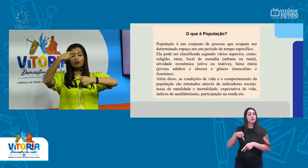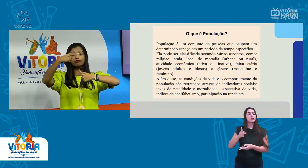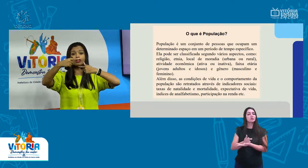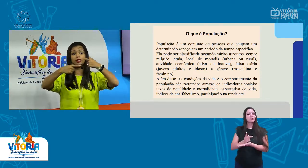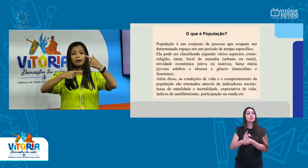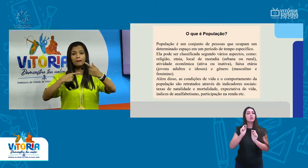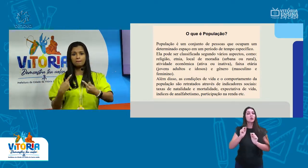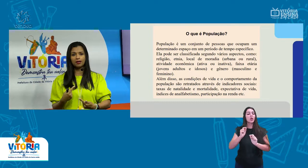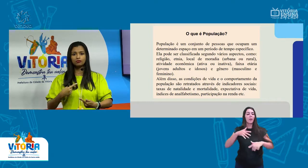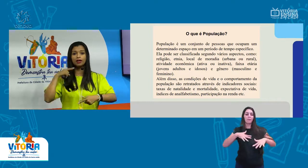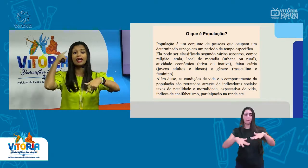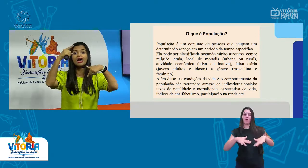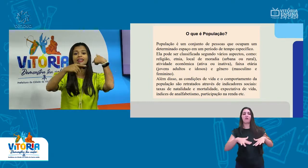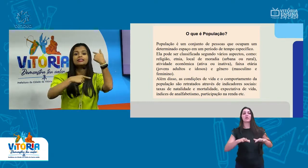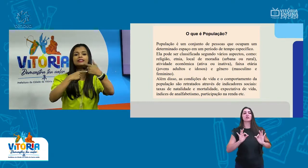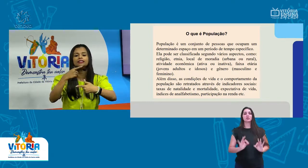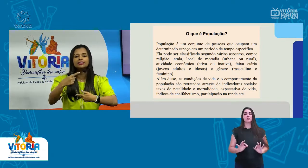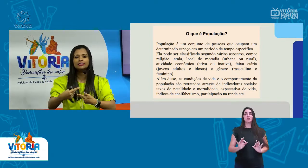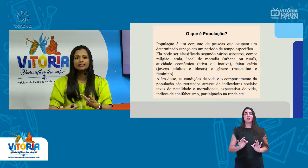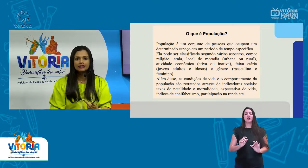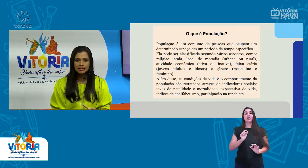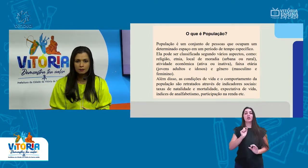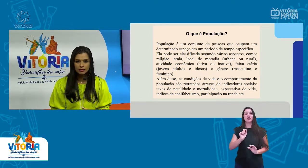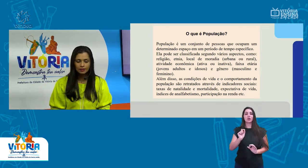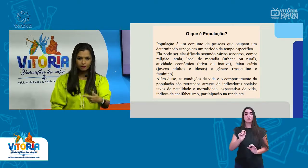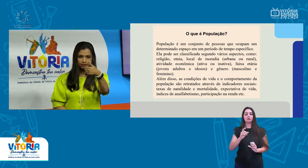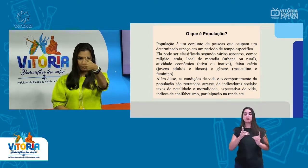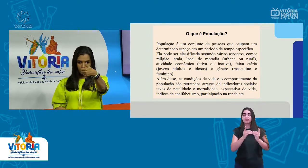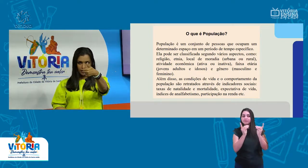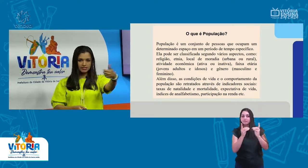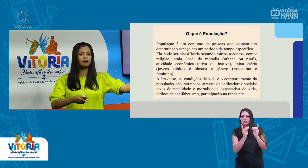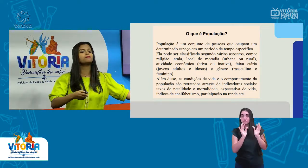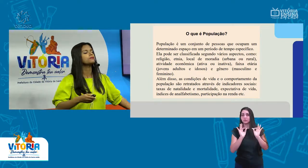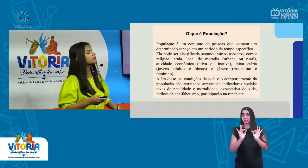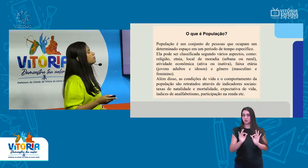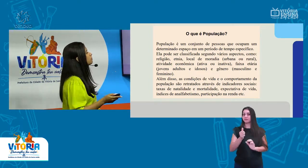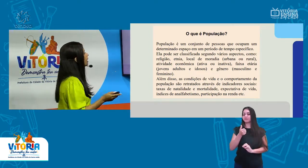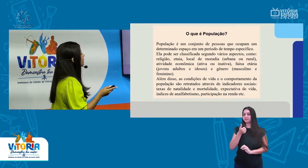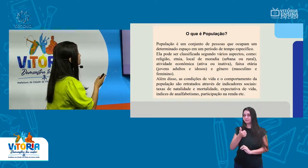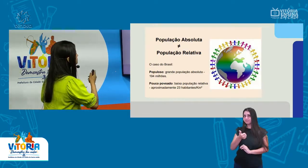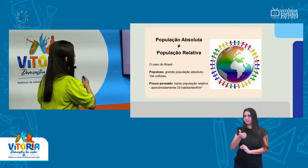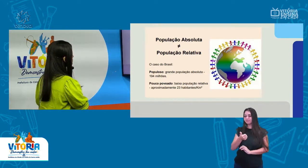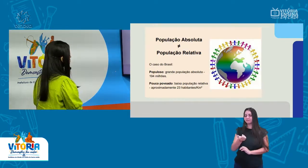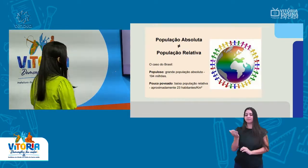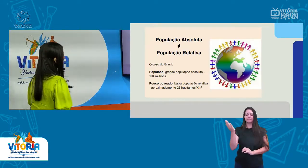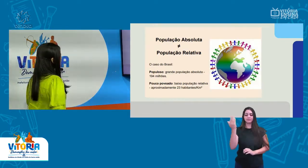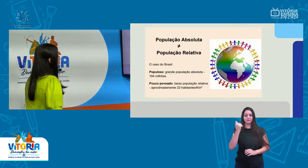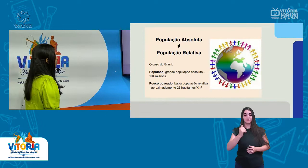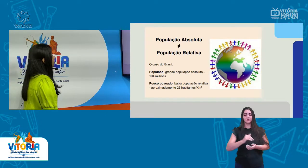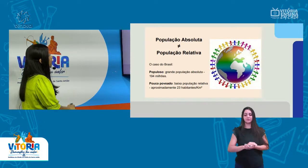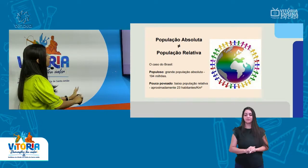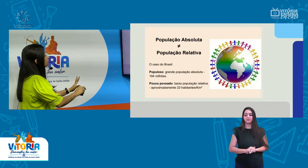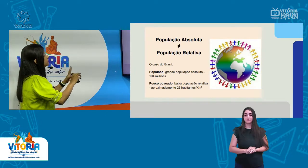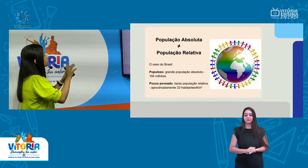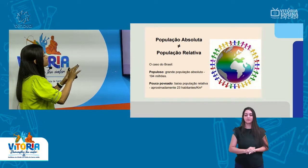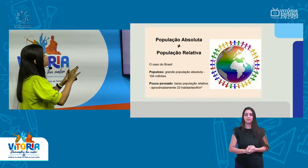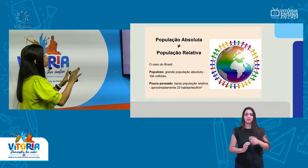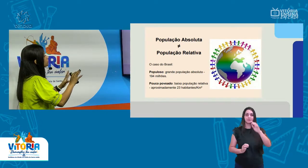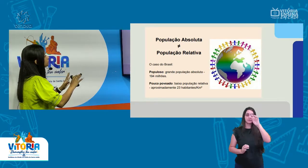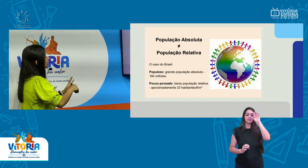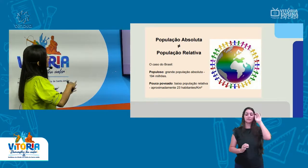Em movimento. Ela é dinâmica. Beleza? Vamos lá.